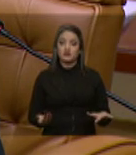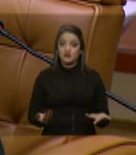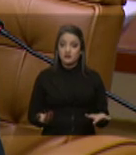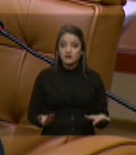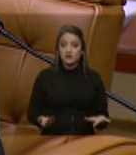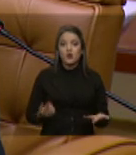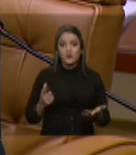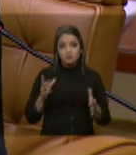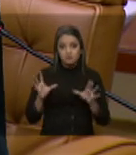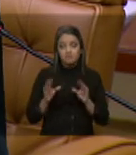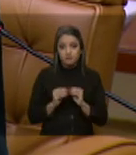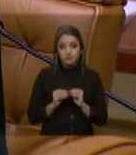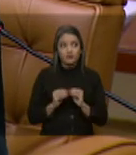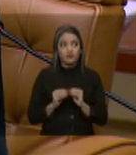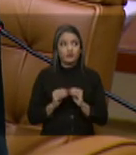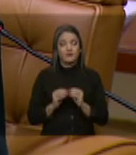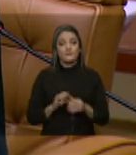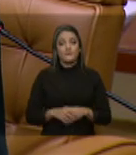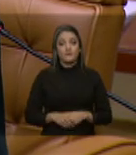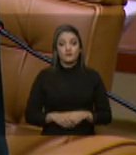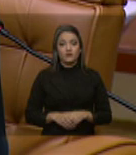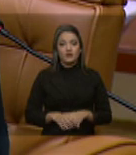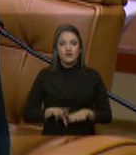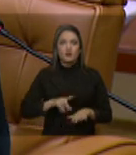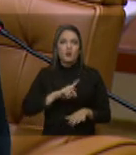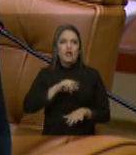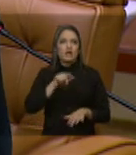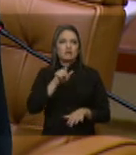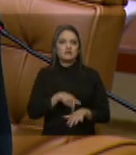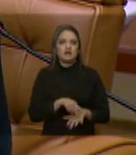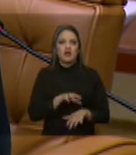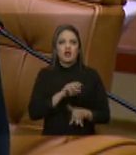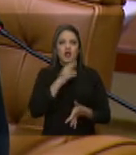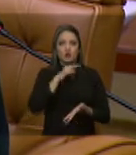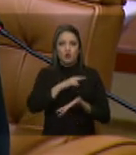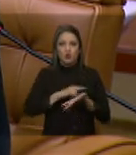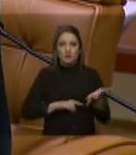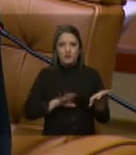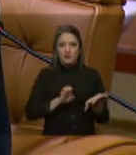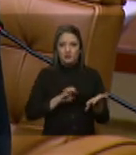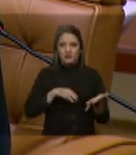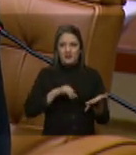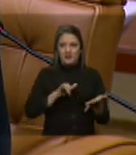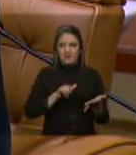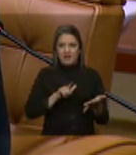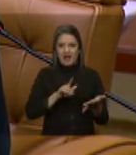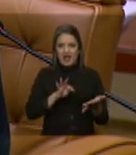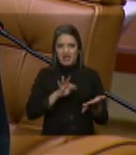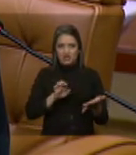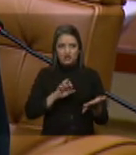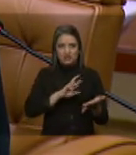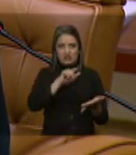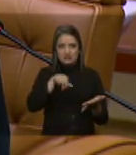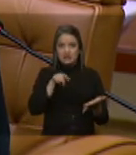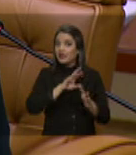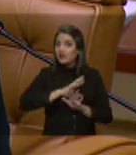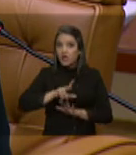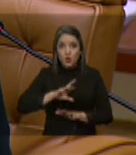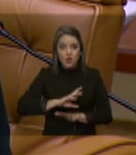nós não devemos afastar obviamente O Milagre continua esse acordo era só continuar produzindo